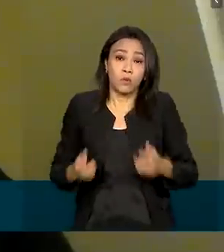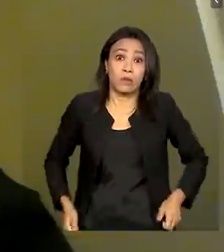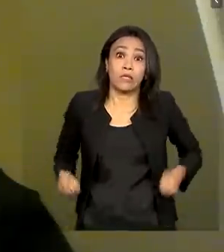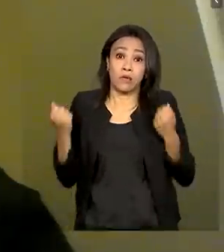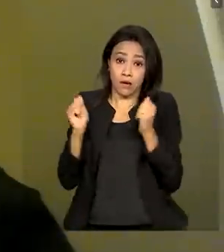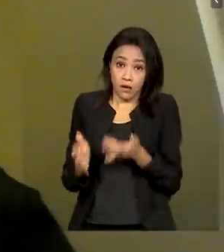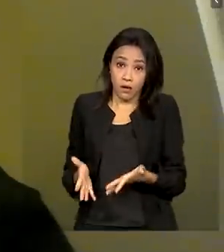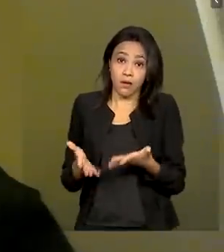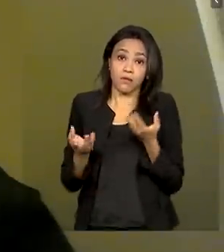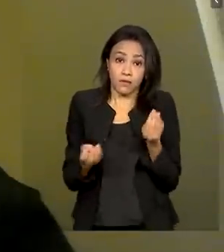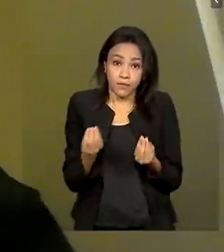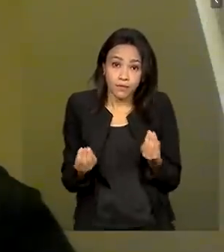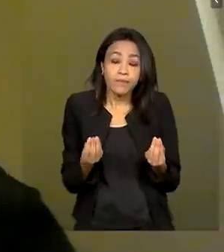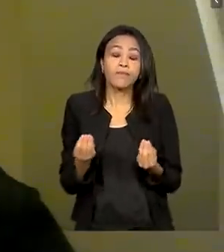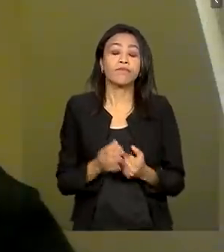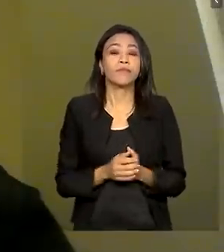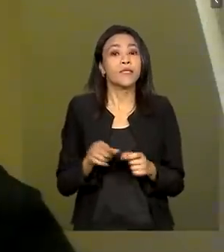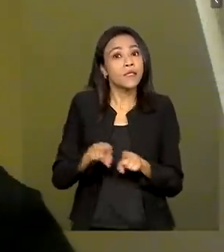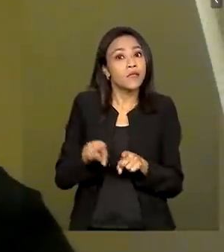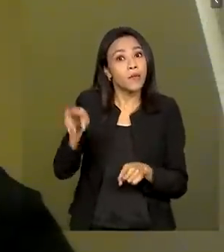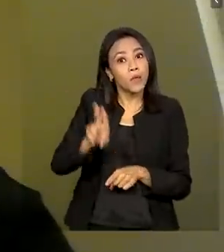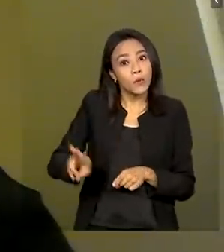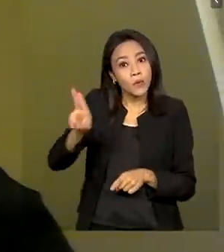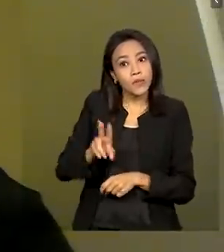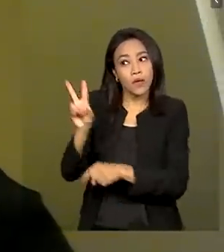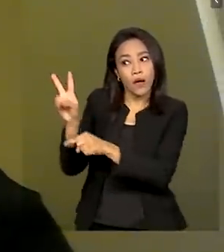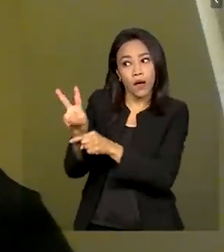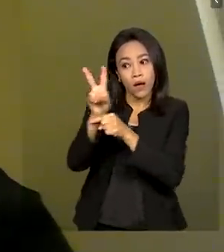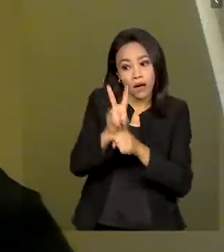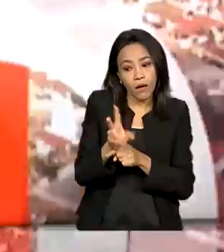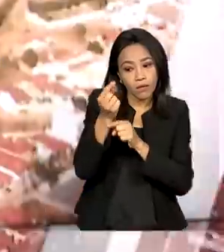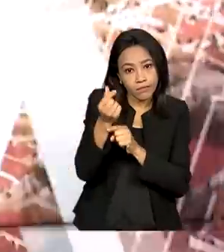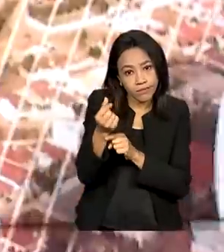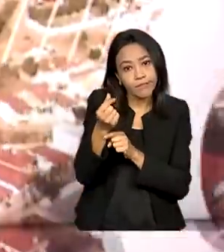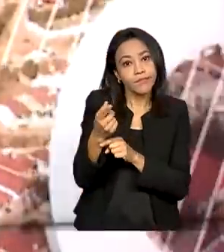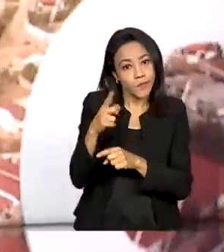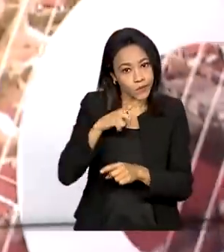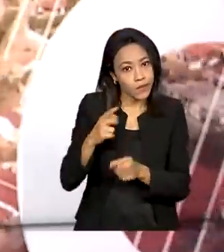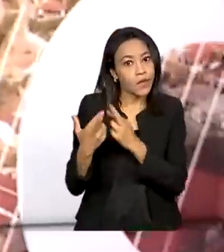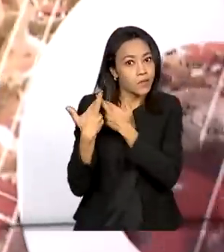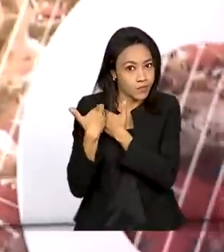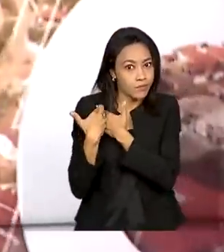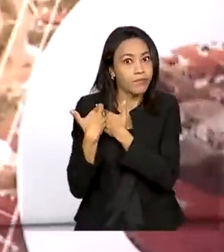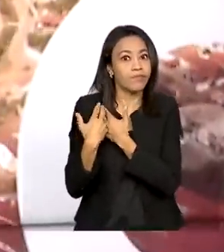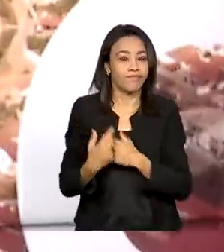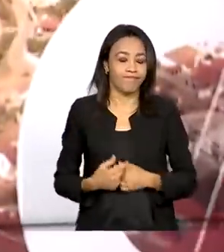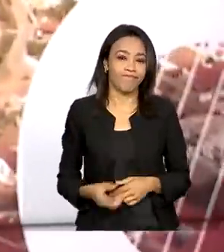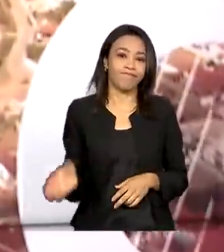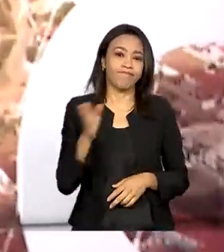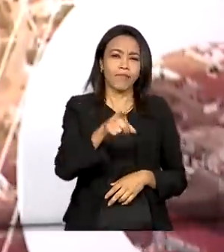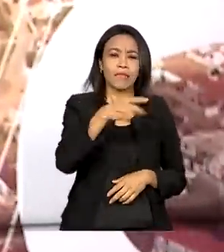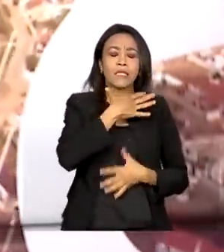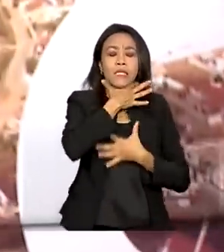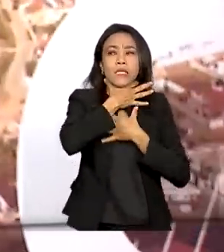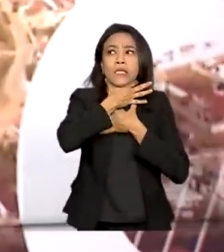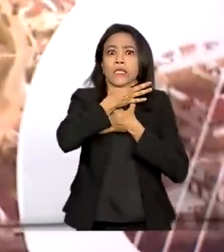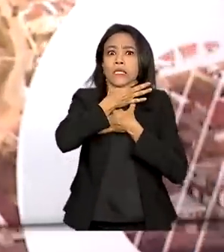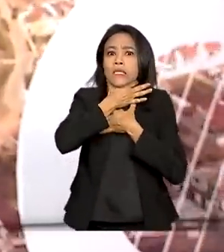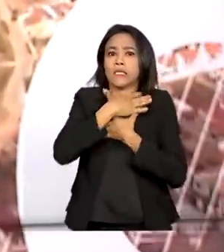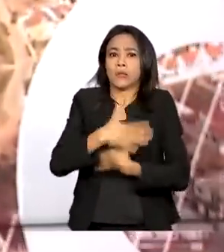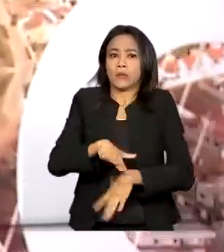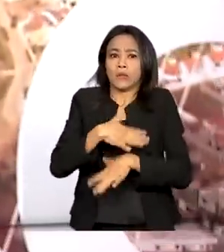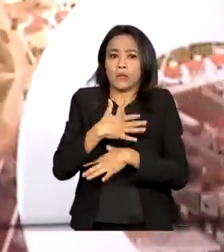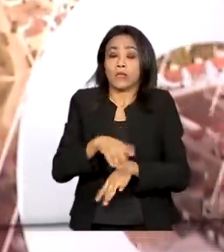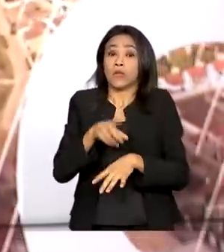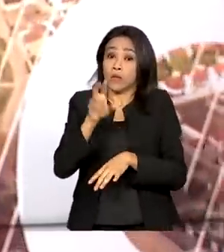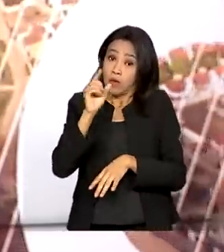seus gastos e como usar o crédito de maneira responsável e para quem está super endividado o ideal é